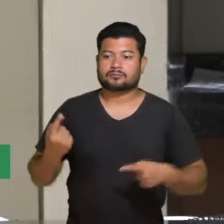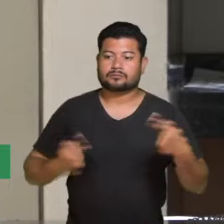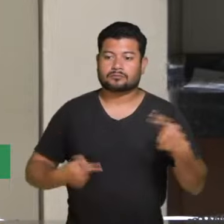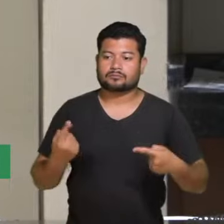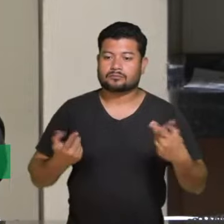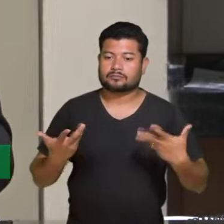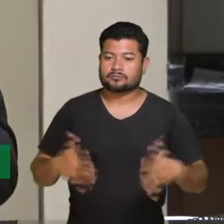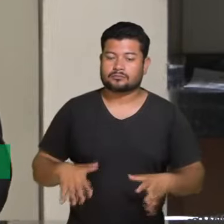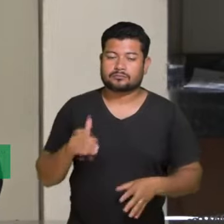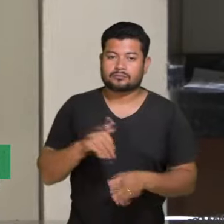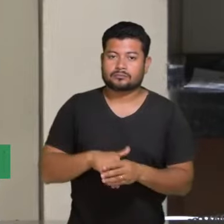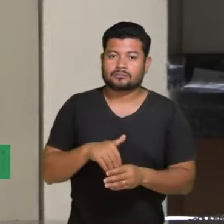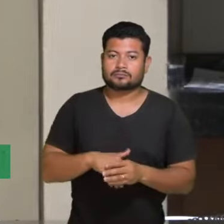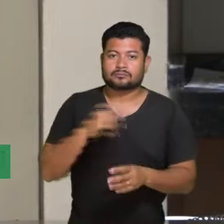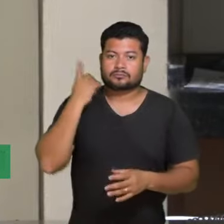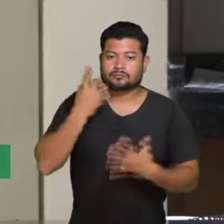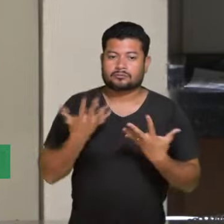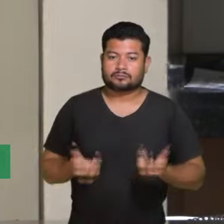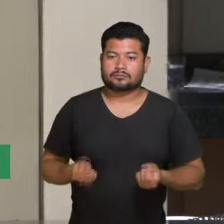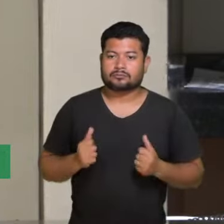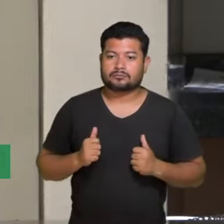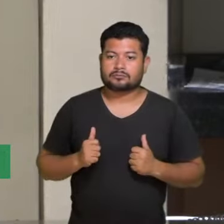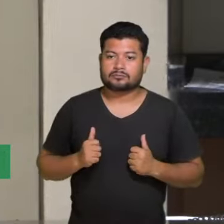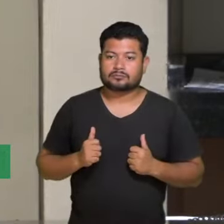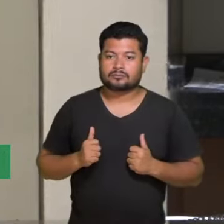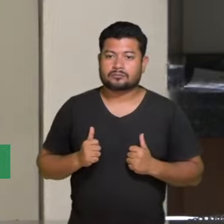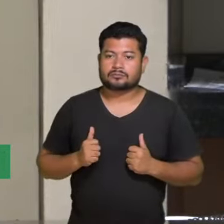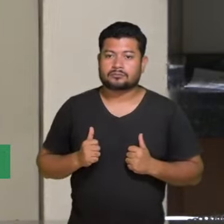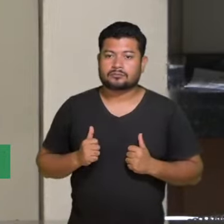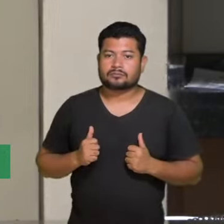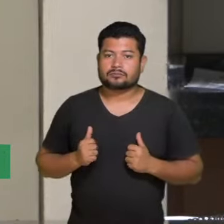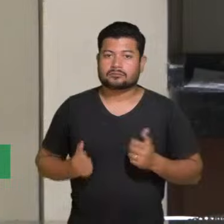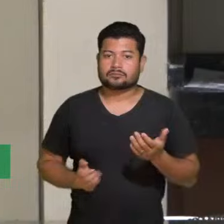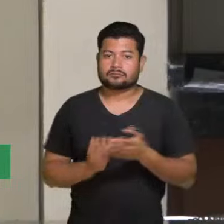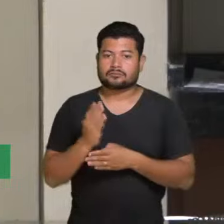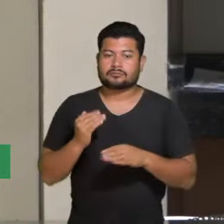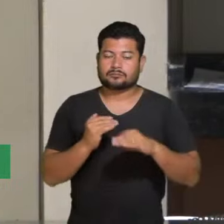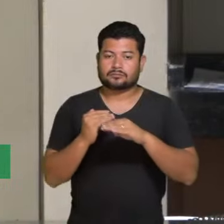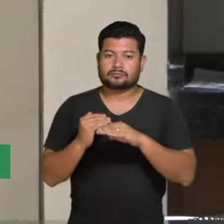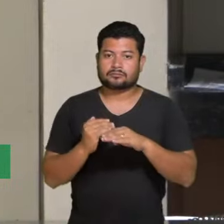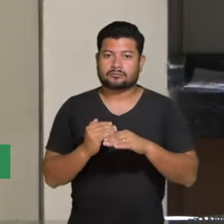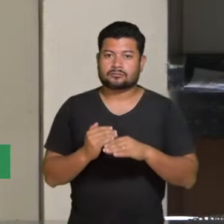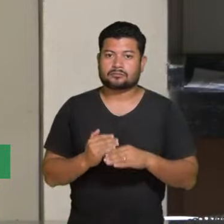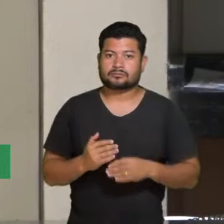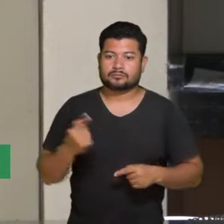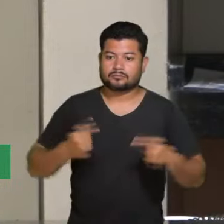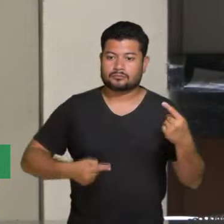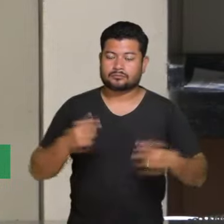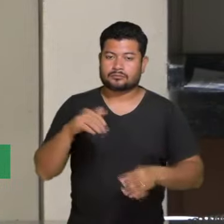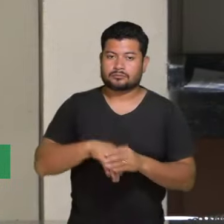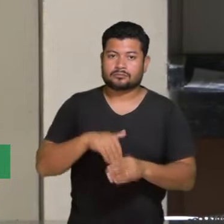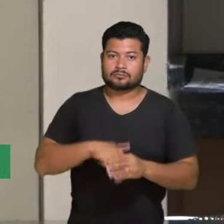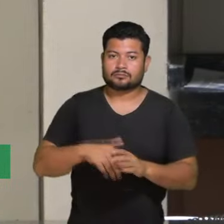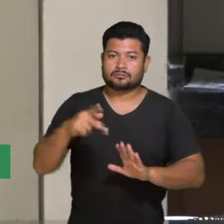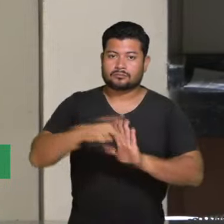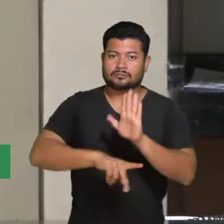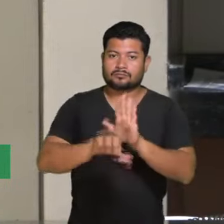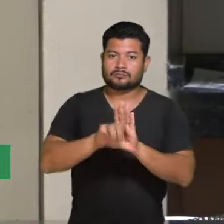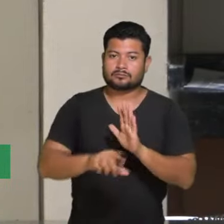queira discutir em votação, deputados que aprovam, permaneçam como se encontram. Aprovado por unanimidade, discussão e votação em turno único do projeto de